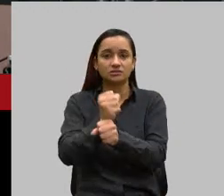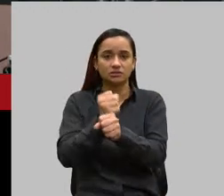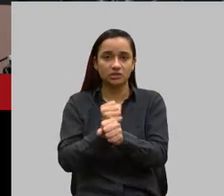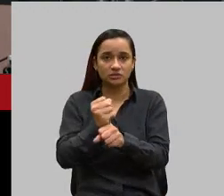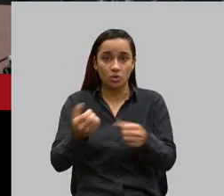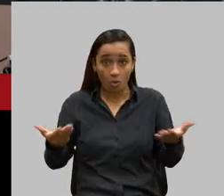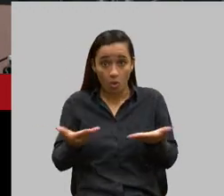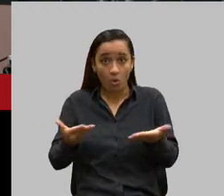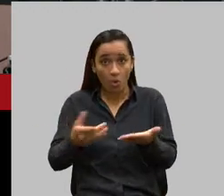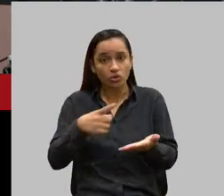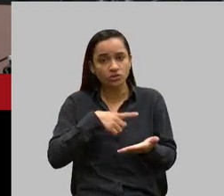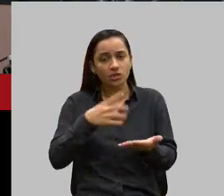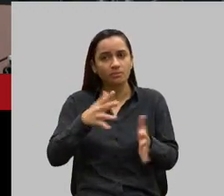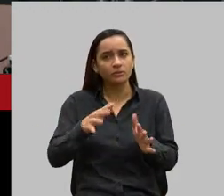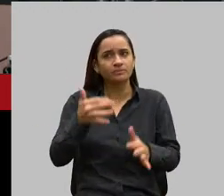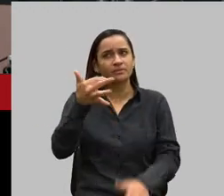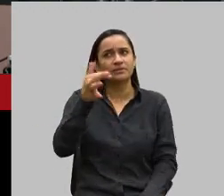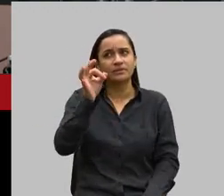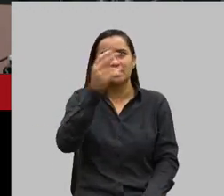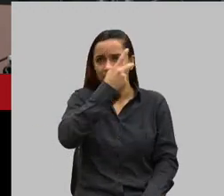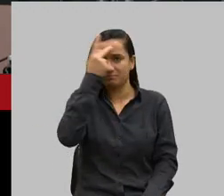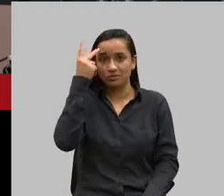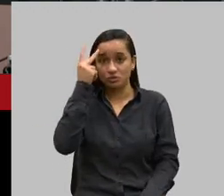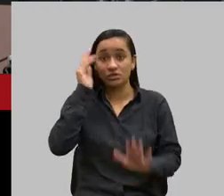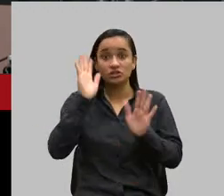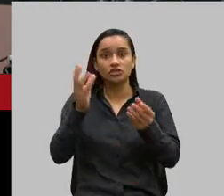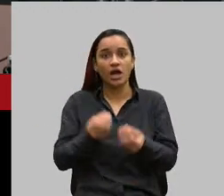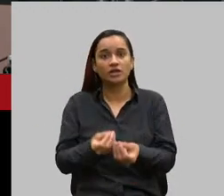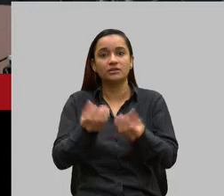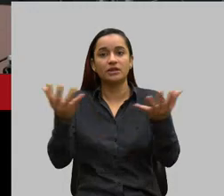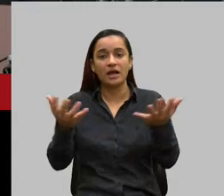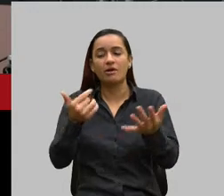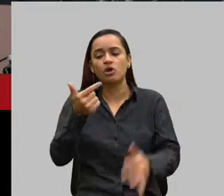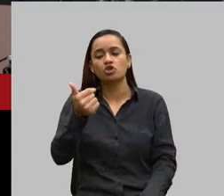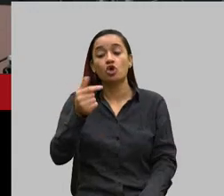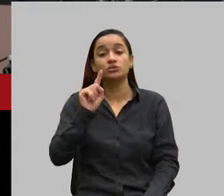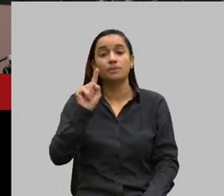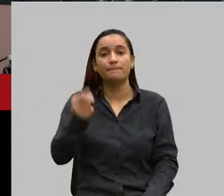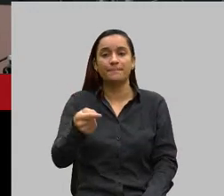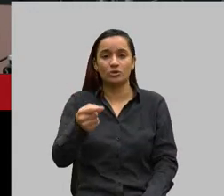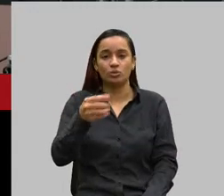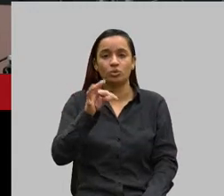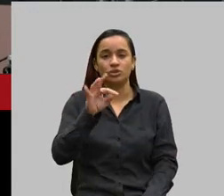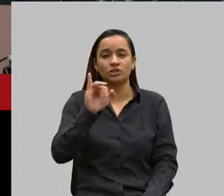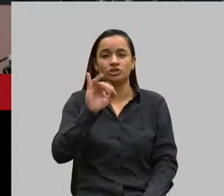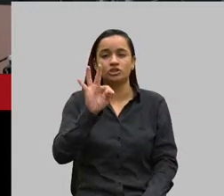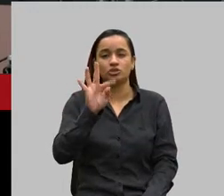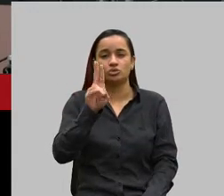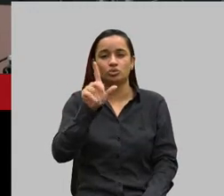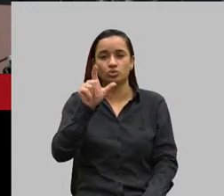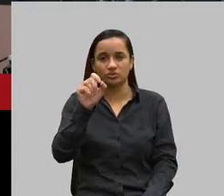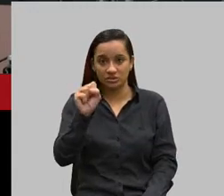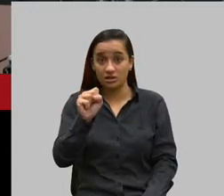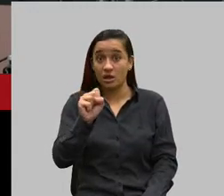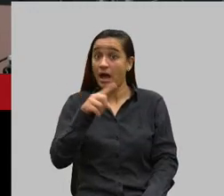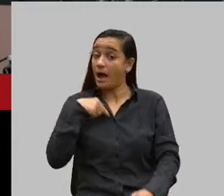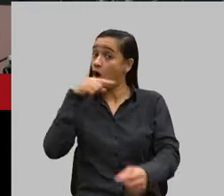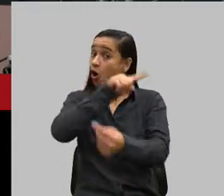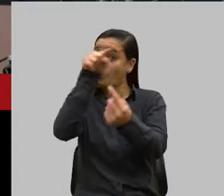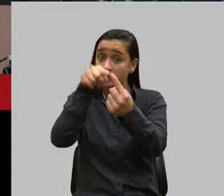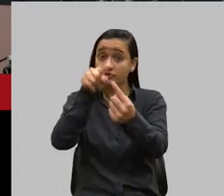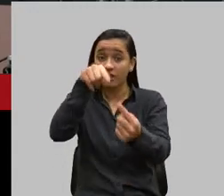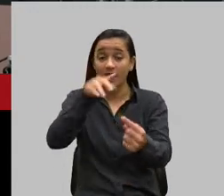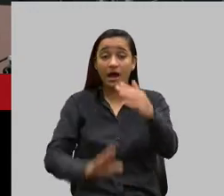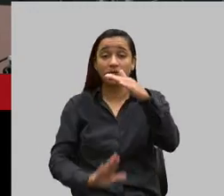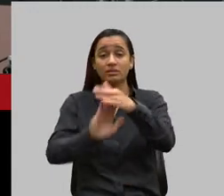equipe já entregamos quase 12.000 títulos e vamos entregar quase 70.000 a meta chega a 70.000